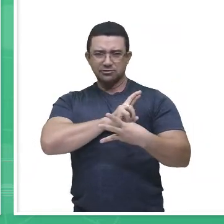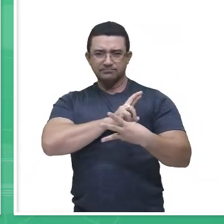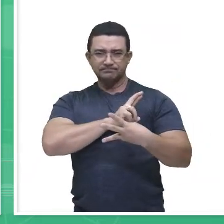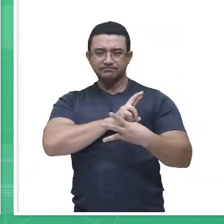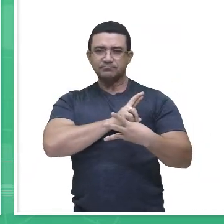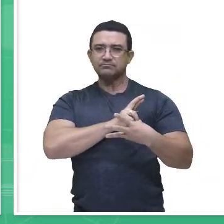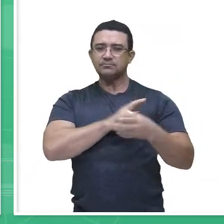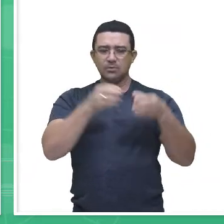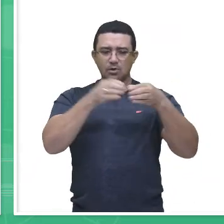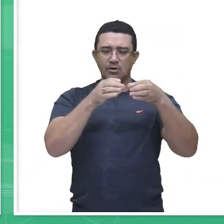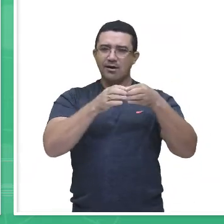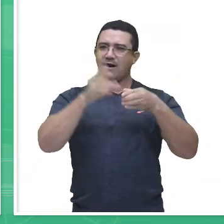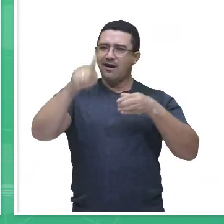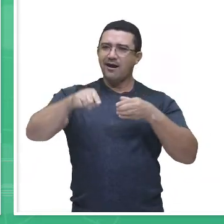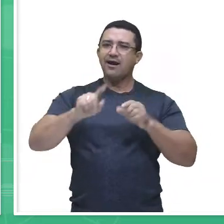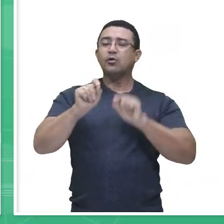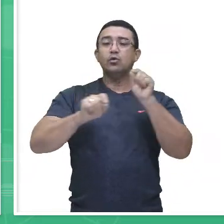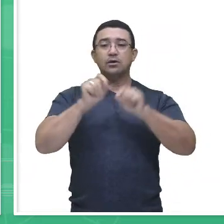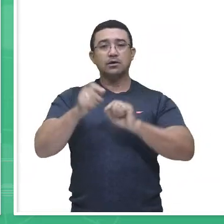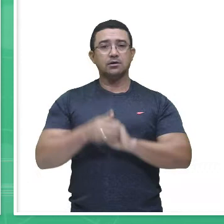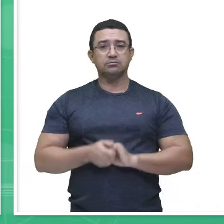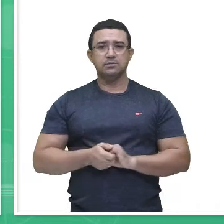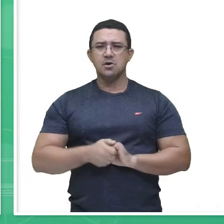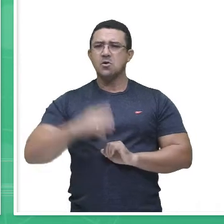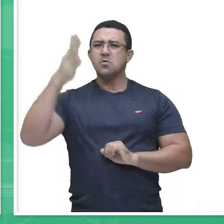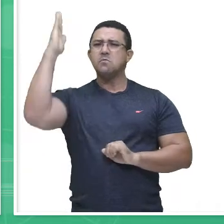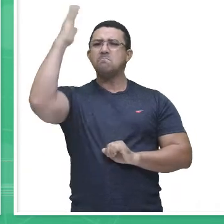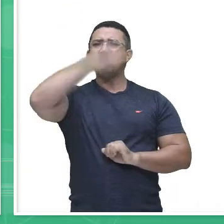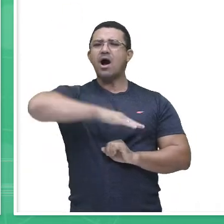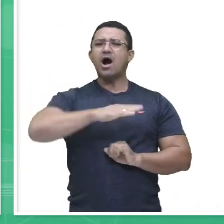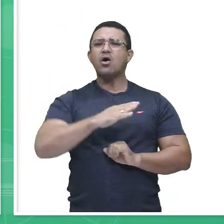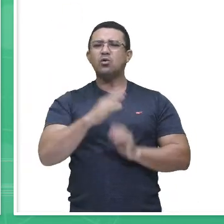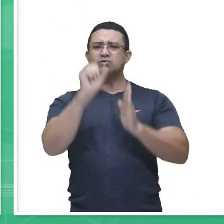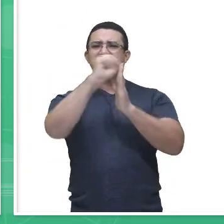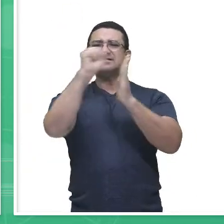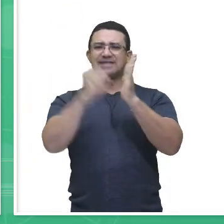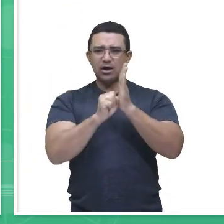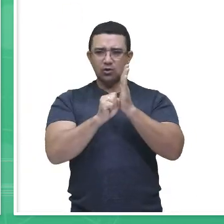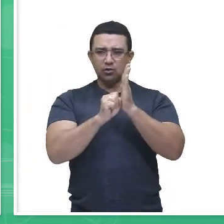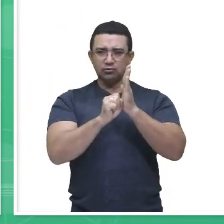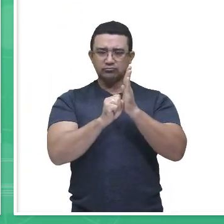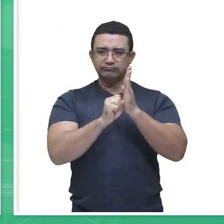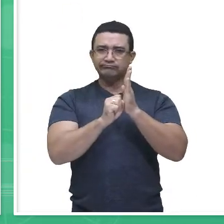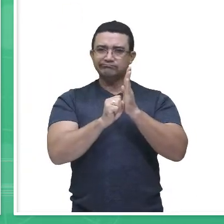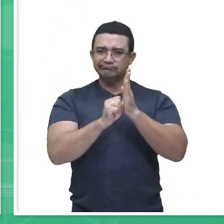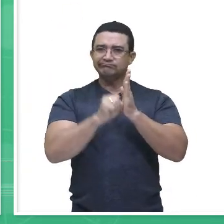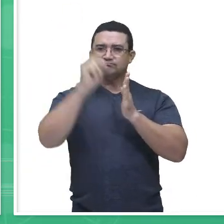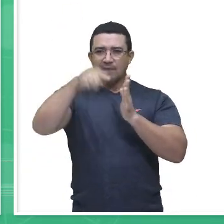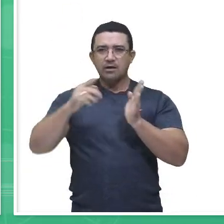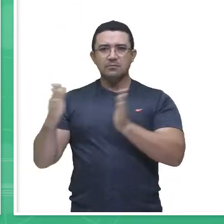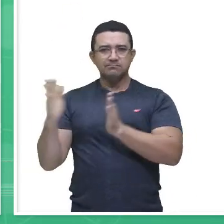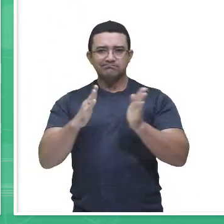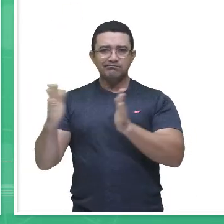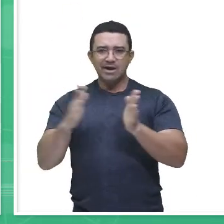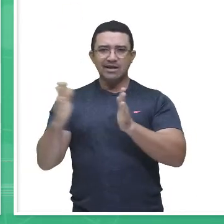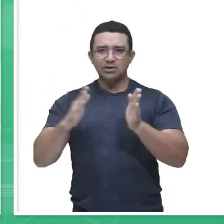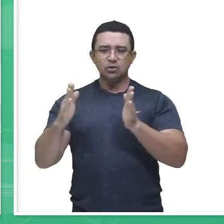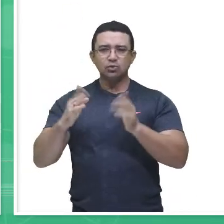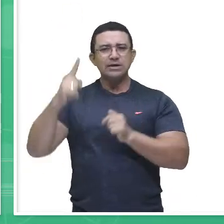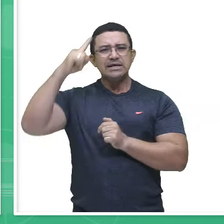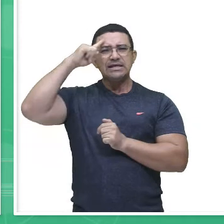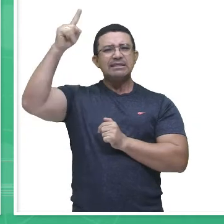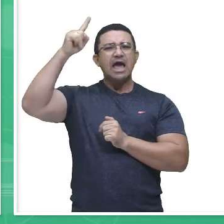o ultrarromantismo, o mal do século, né? Então perceba que nós vamos ter esse período aí inspirado nas ideias de